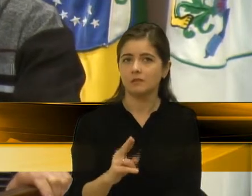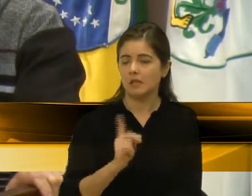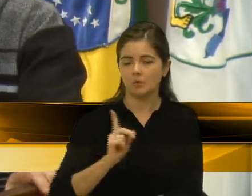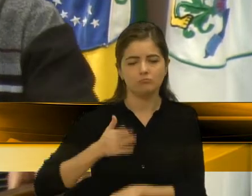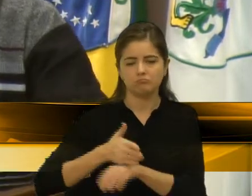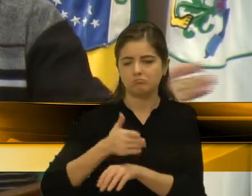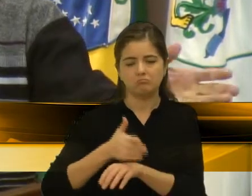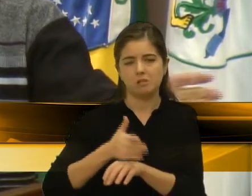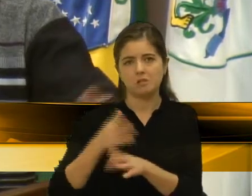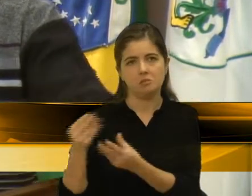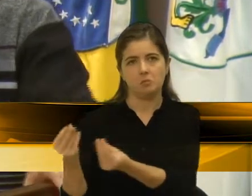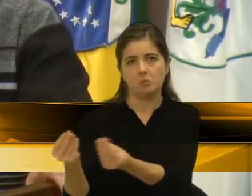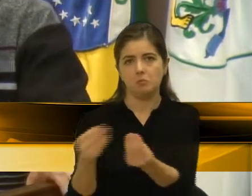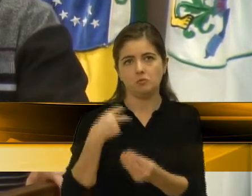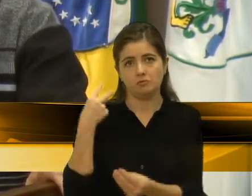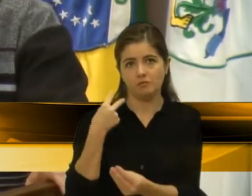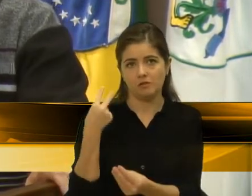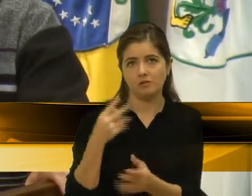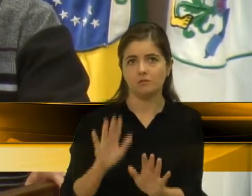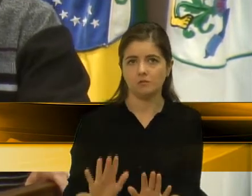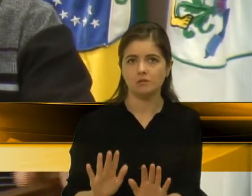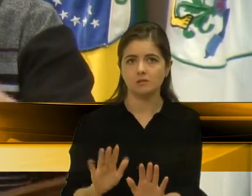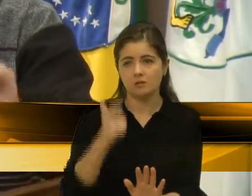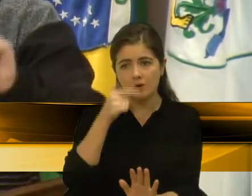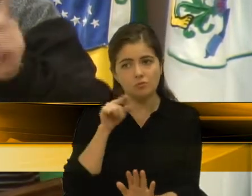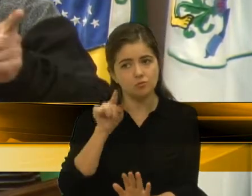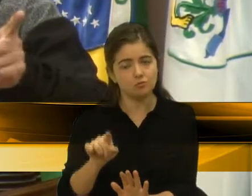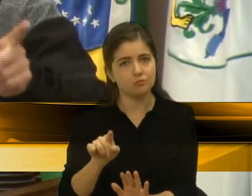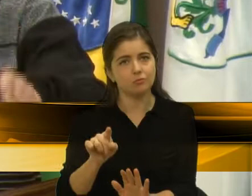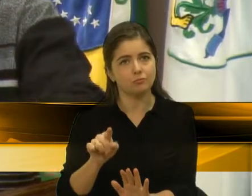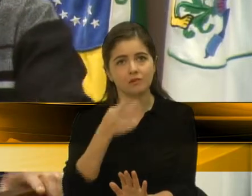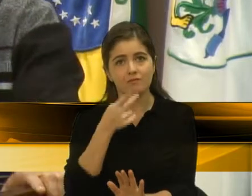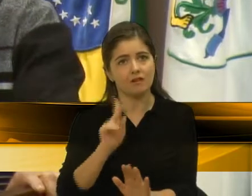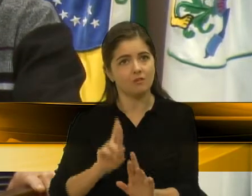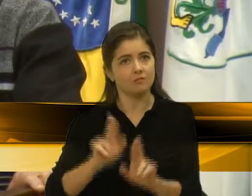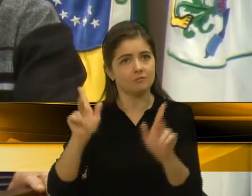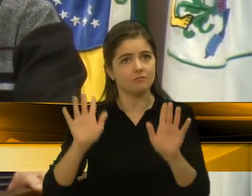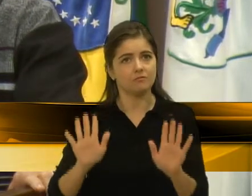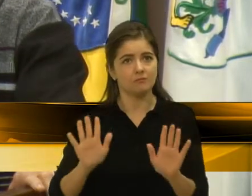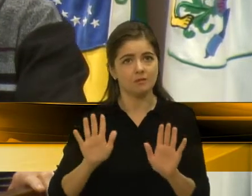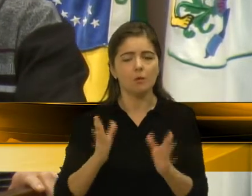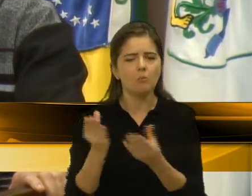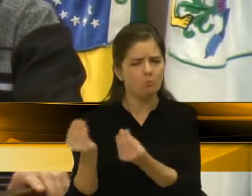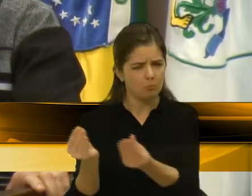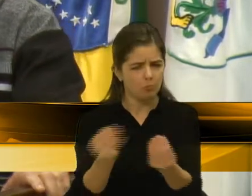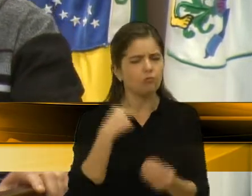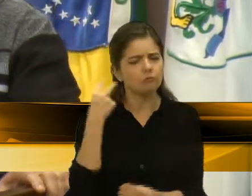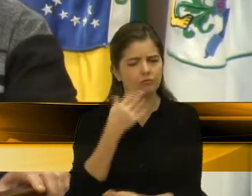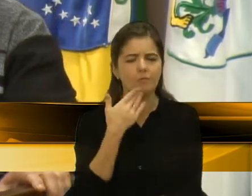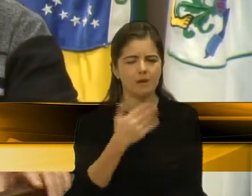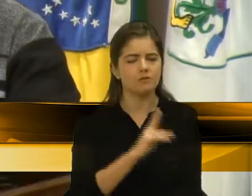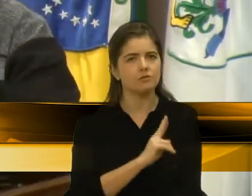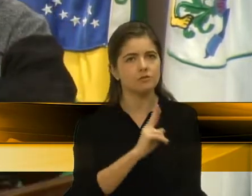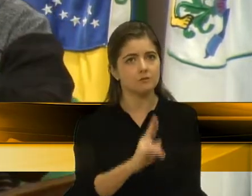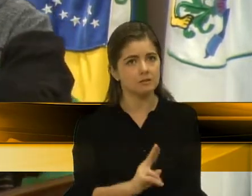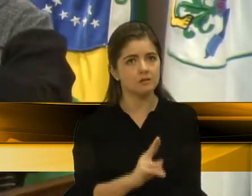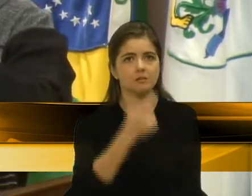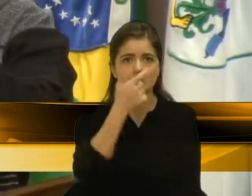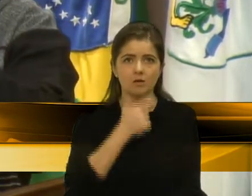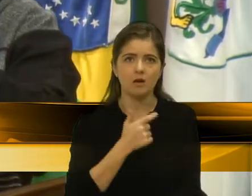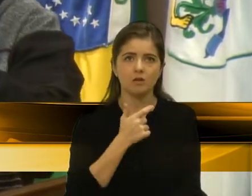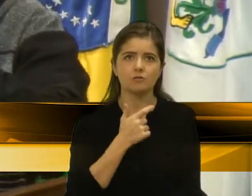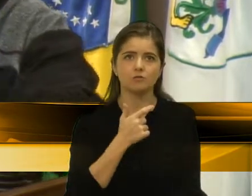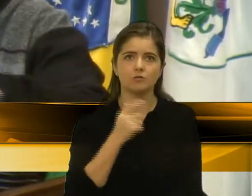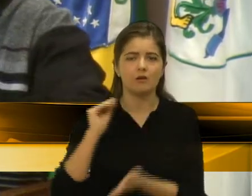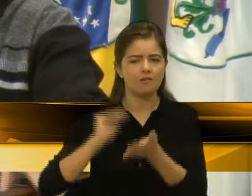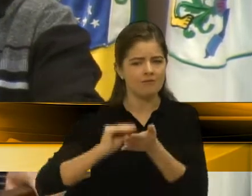então, entendeu? Não me leve a mágica, que o senhor expressou mal. Muitos vereadores pedem representação, então, acho que isso aí também ficou no